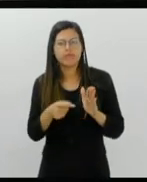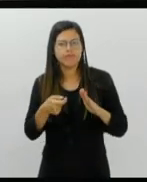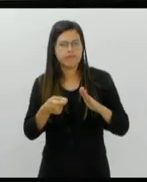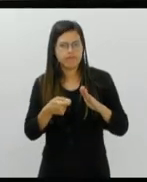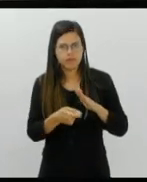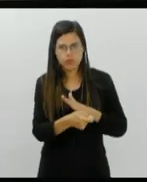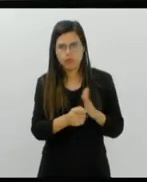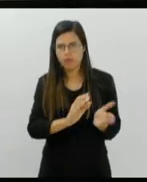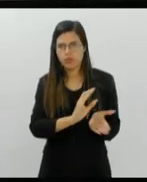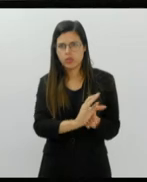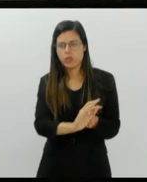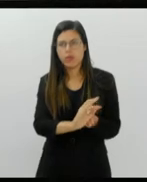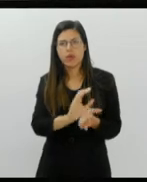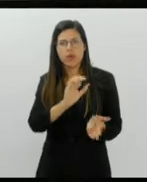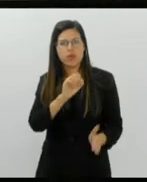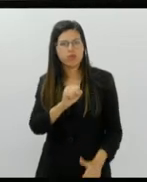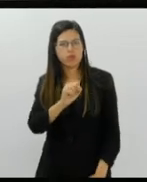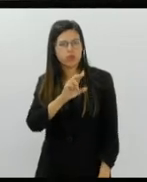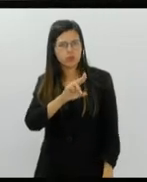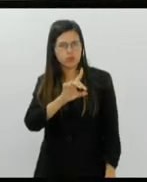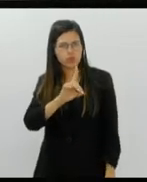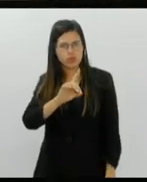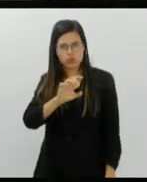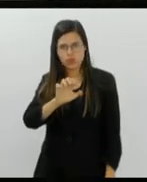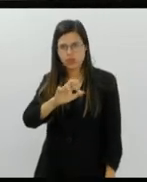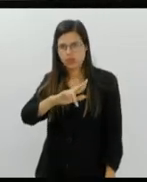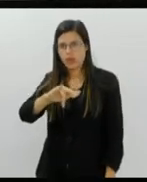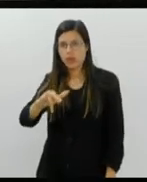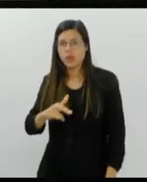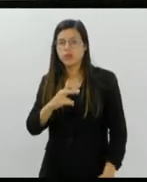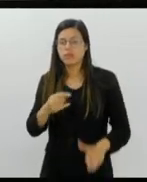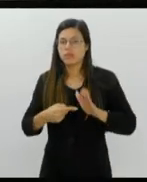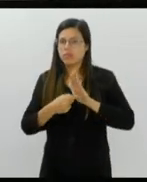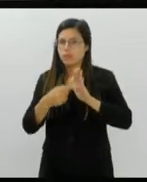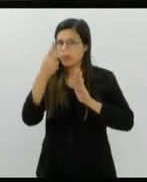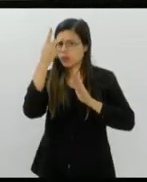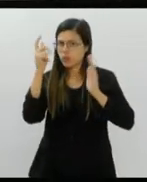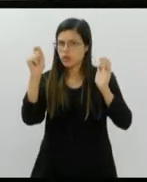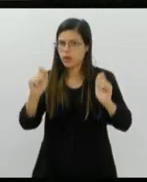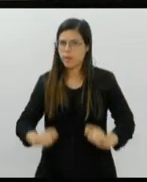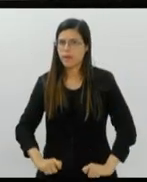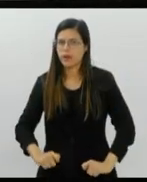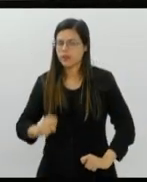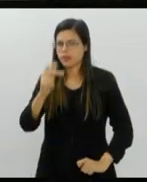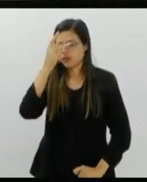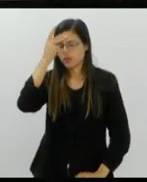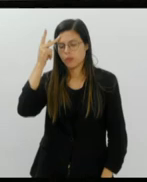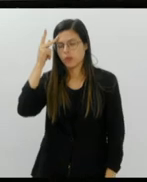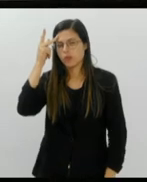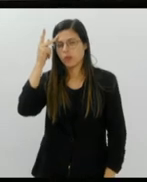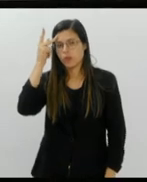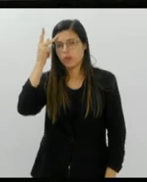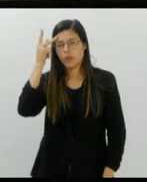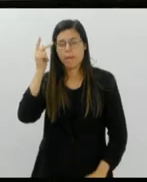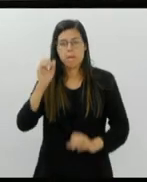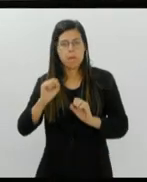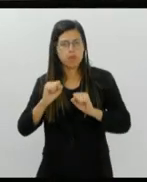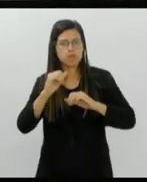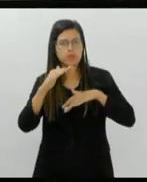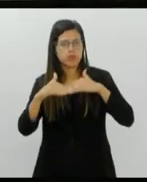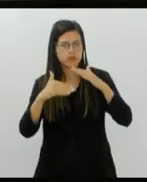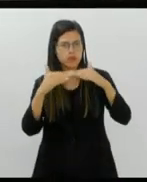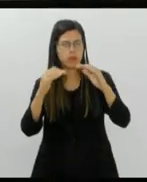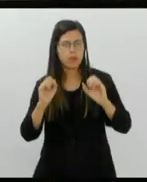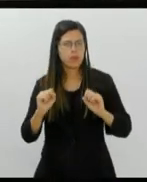e Isso mostra que essas pessoas Presidente São pessoas que são capazes são pessoas realmente que podem desenvolver podem